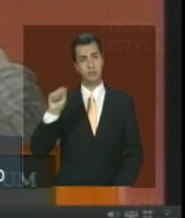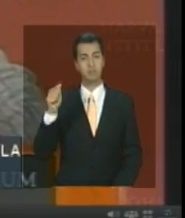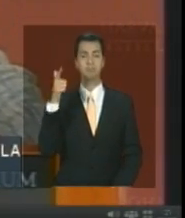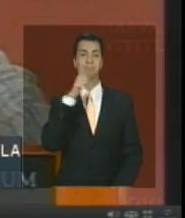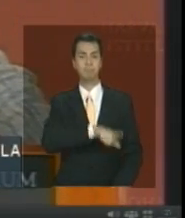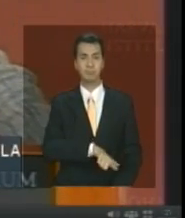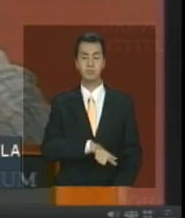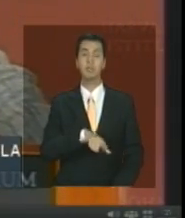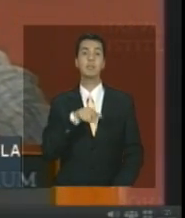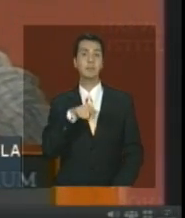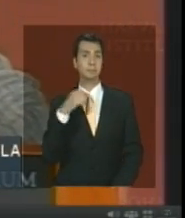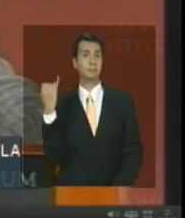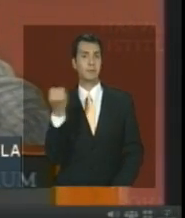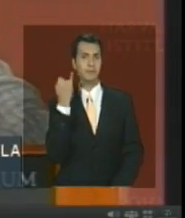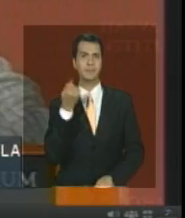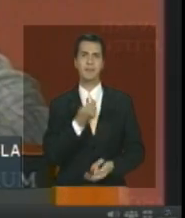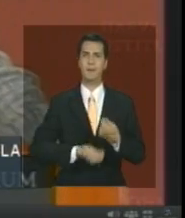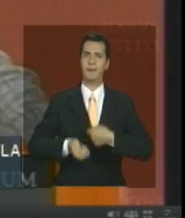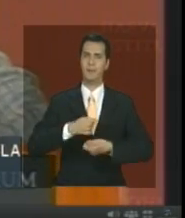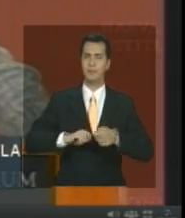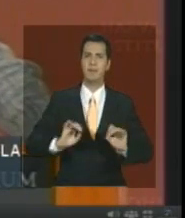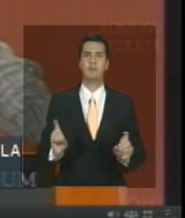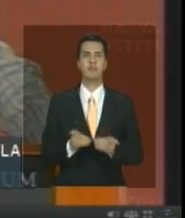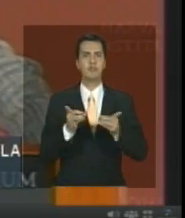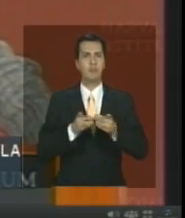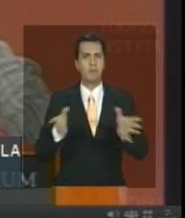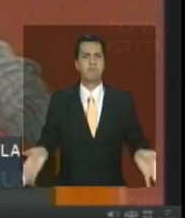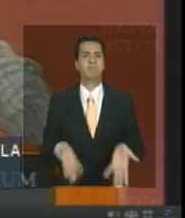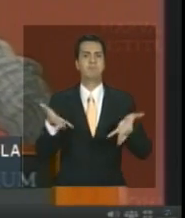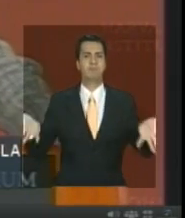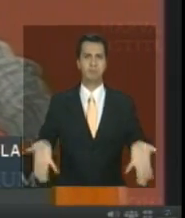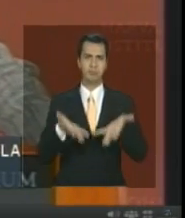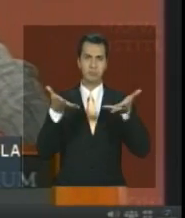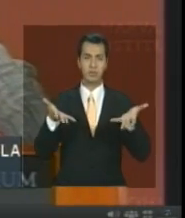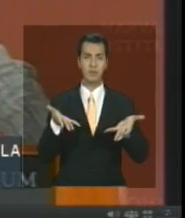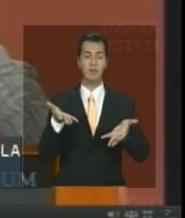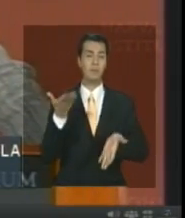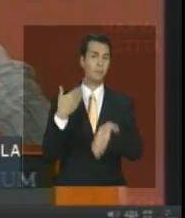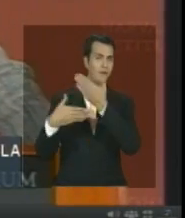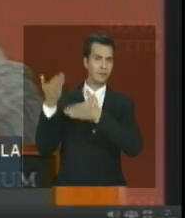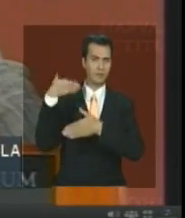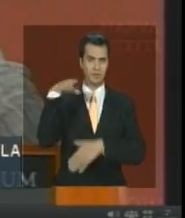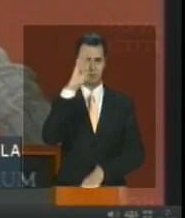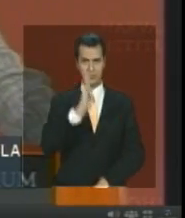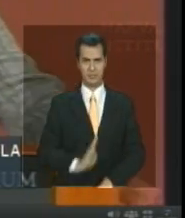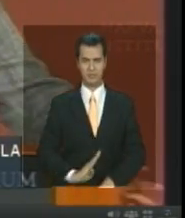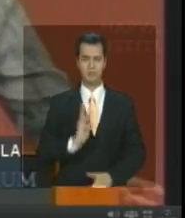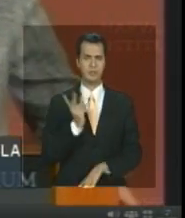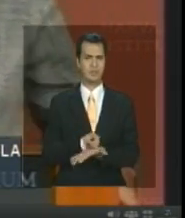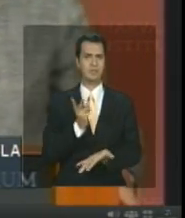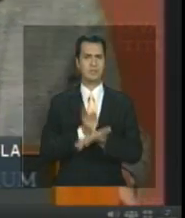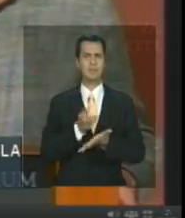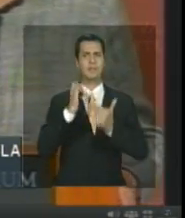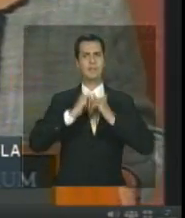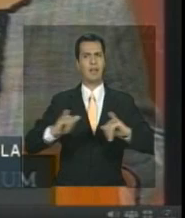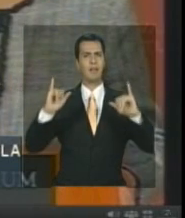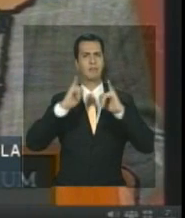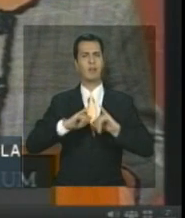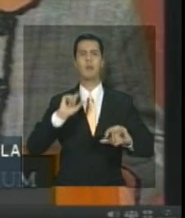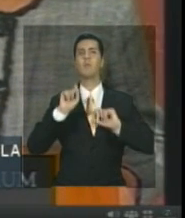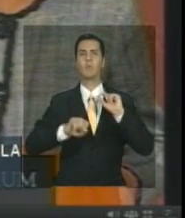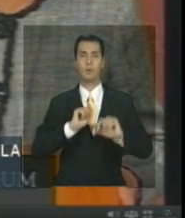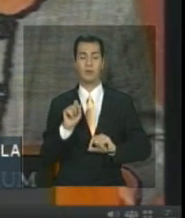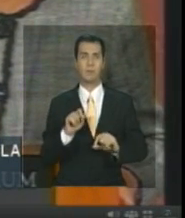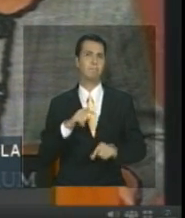dinamismo na nossa economia. Durante muitos anos, era voz corrente no Brasil que não era possível